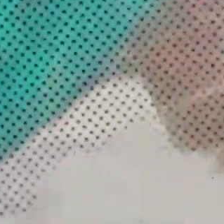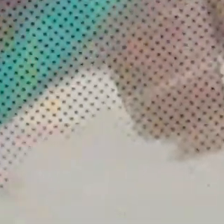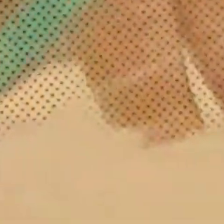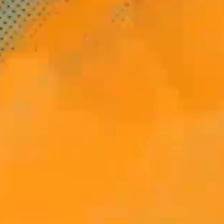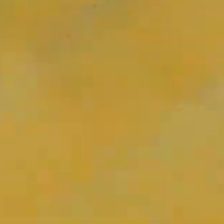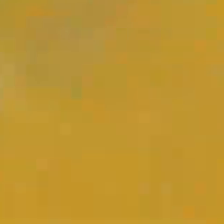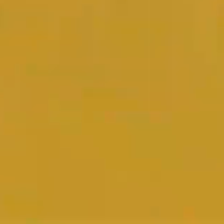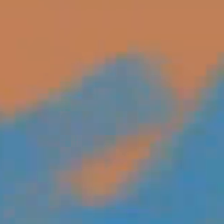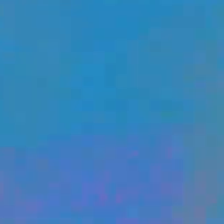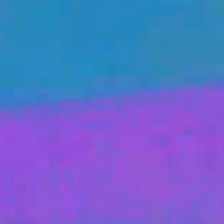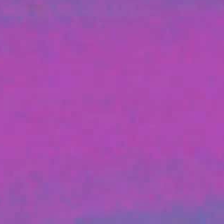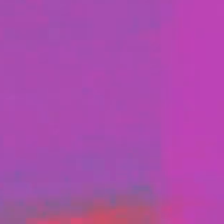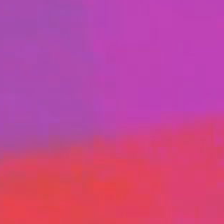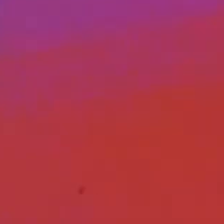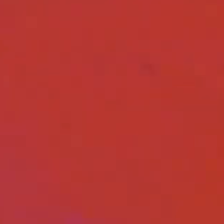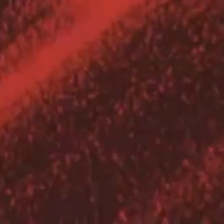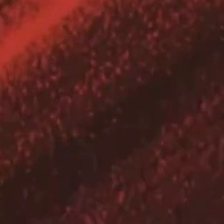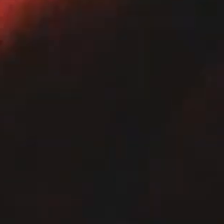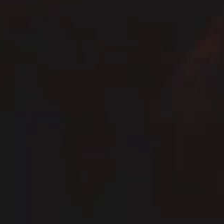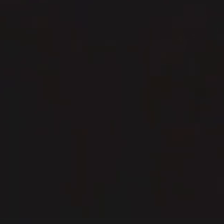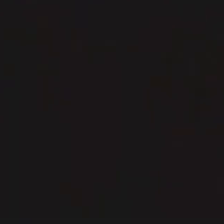podem cobrar de você, cliente.